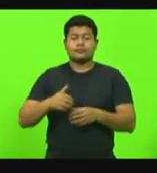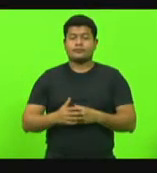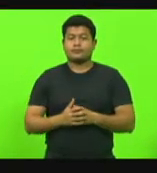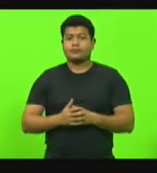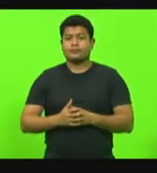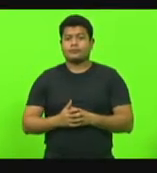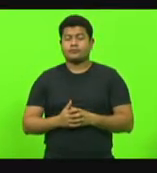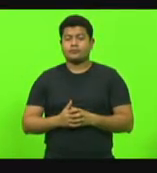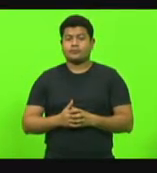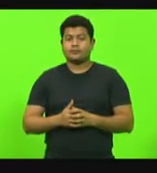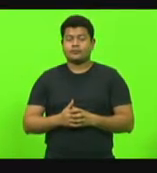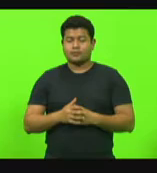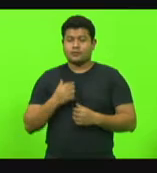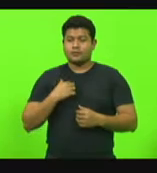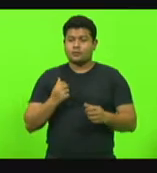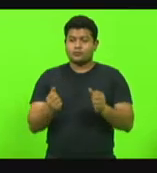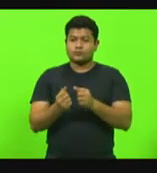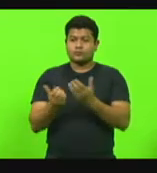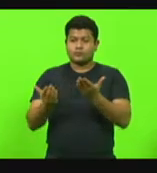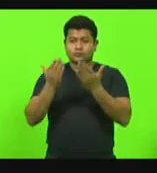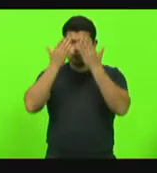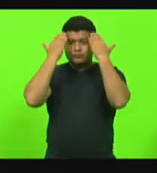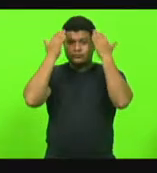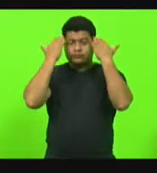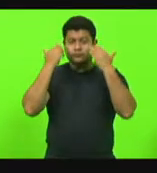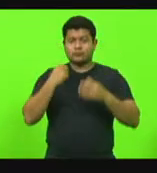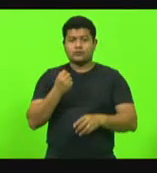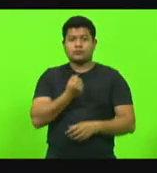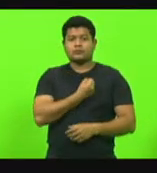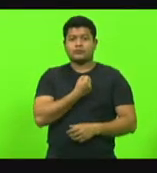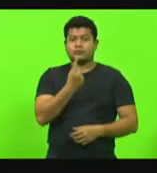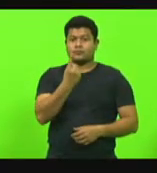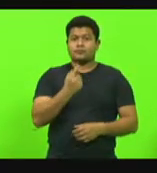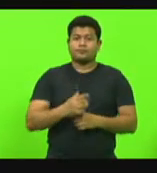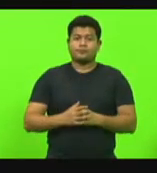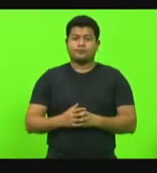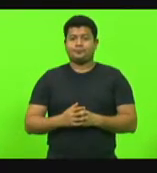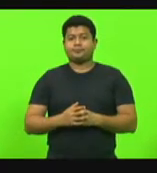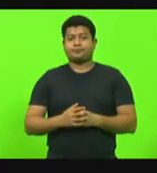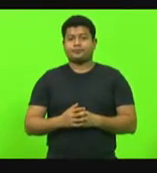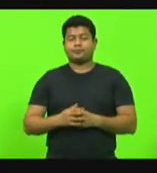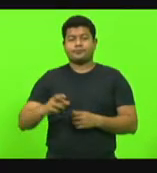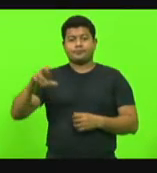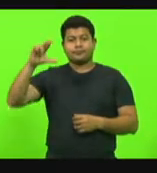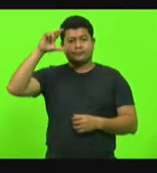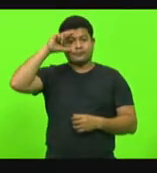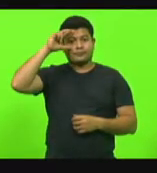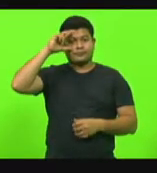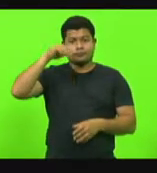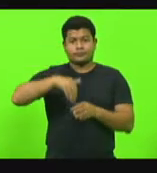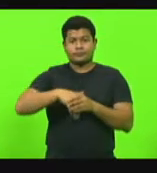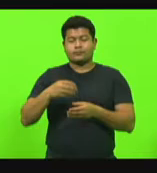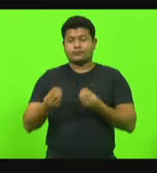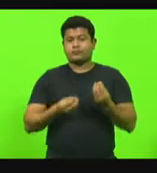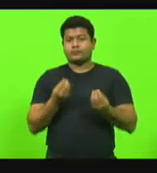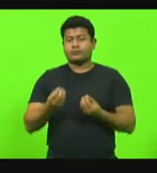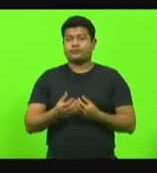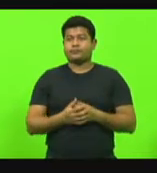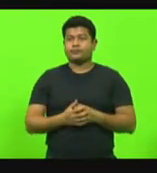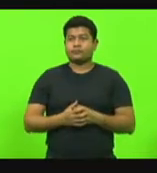Acompanho o voto do líder José Milton, senhor presidente. Voto 1. Como vota deputado Ricardo Alba?